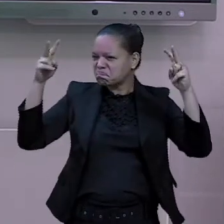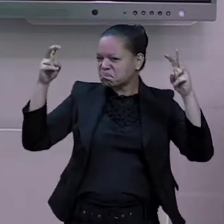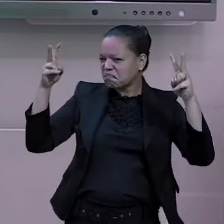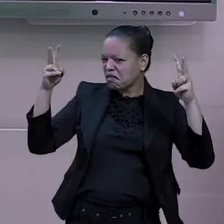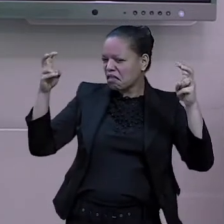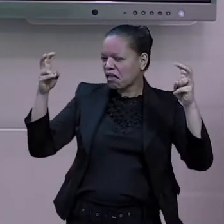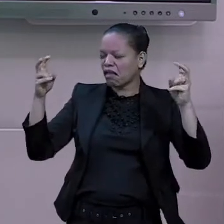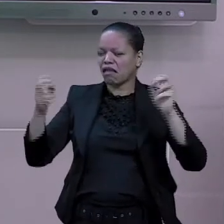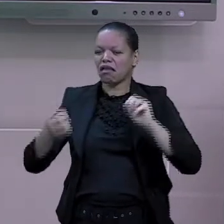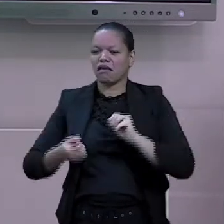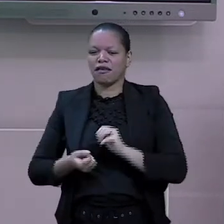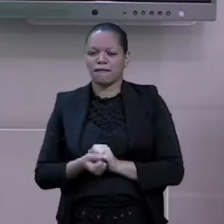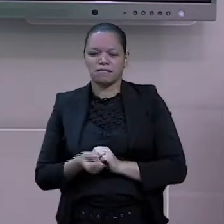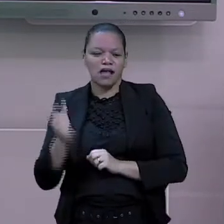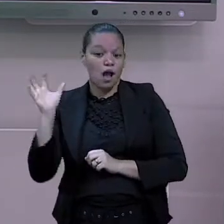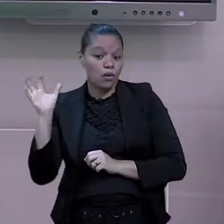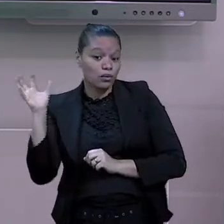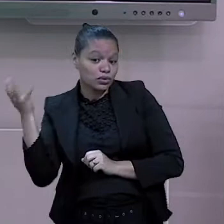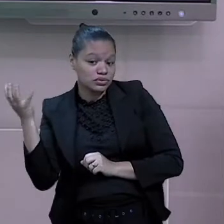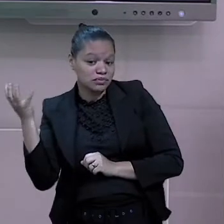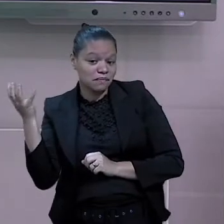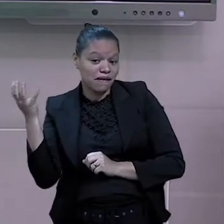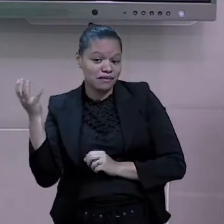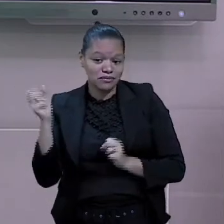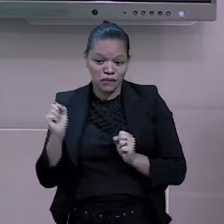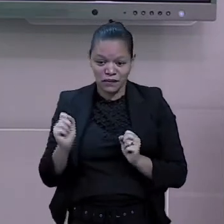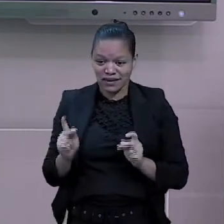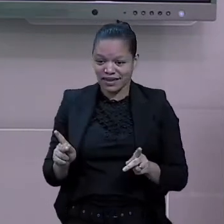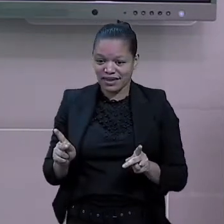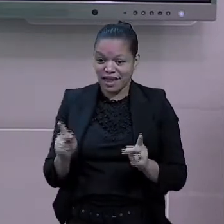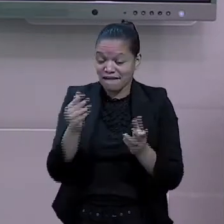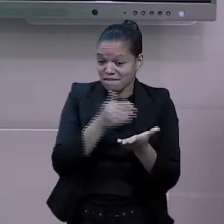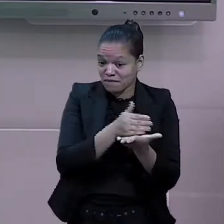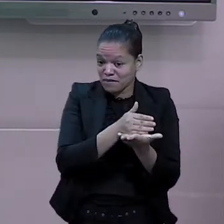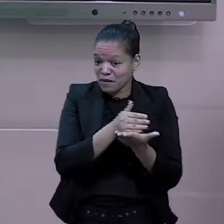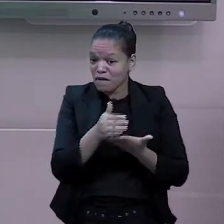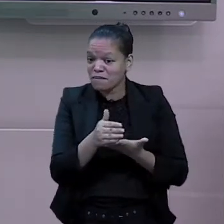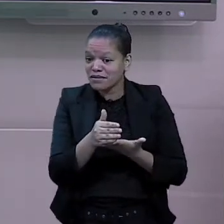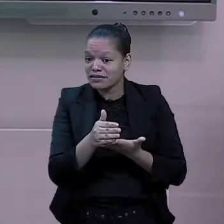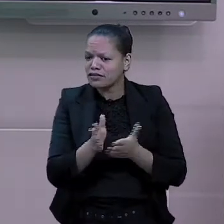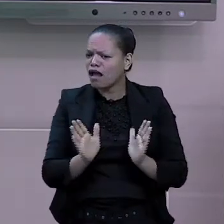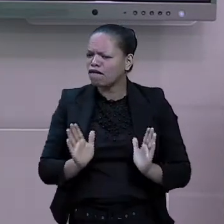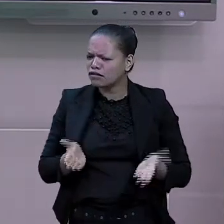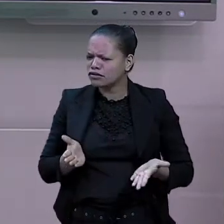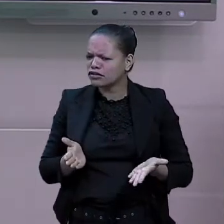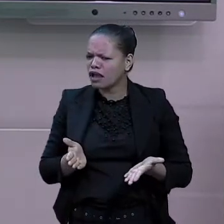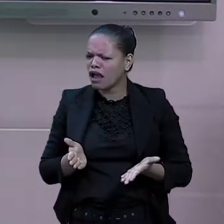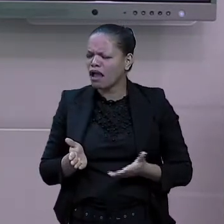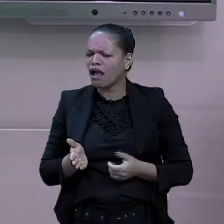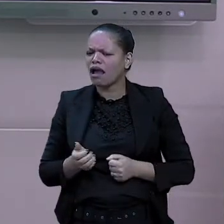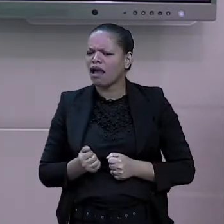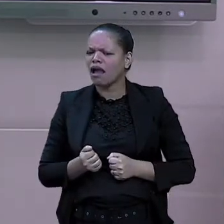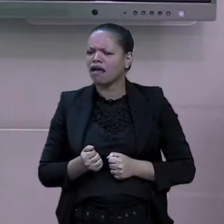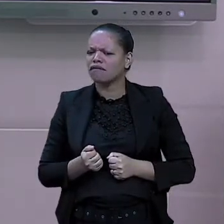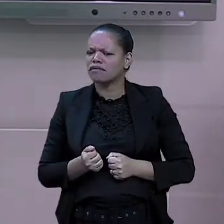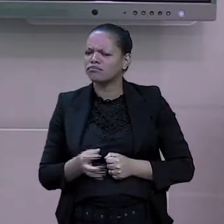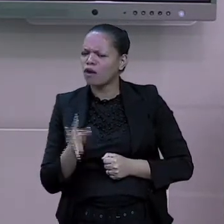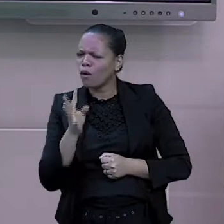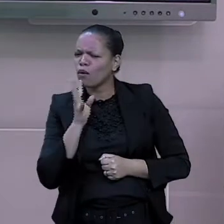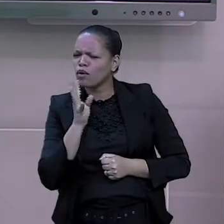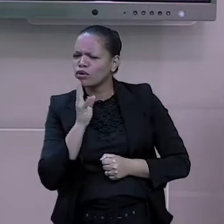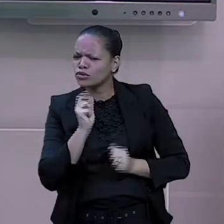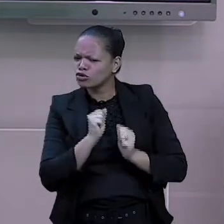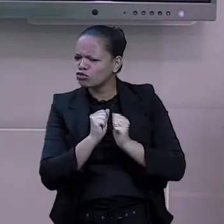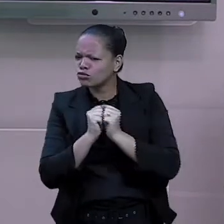quer saber? Que tal a gente começar já para a nossa aula e parar de enrolação? Então, vamos conhecer as tirinhas